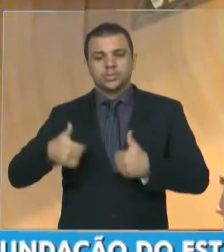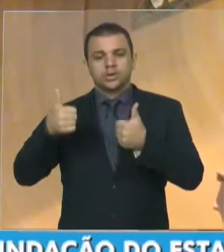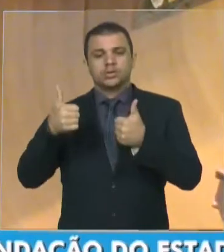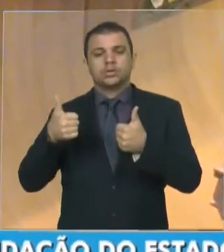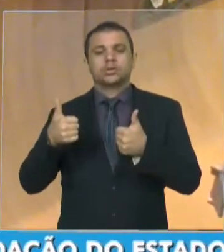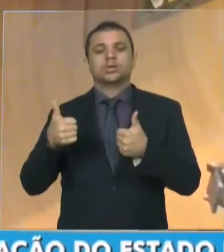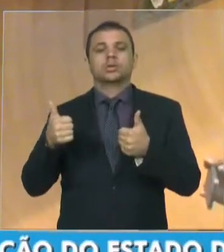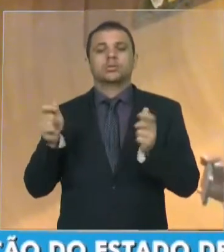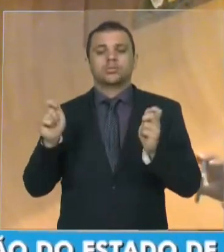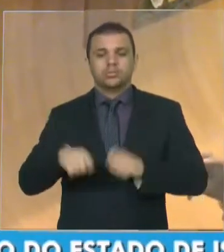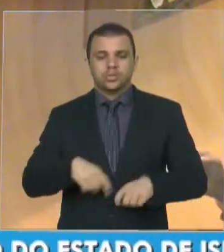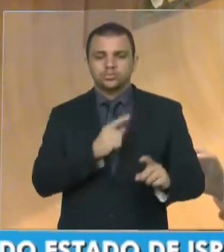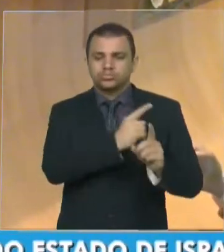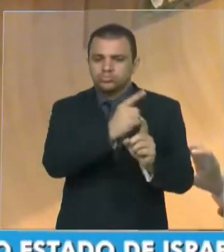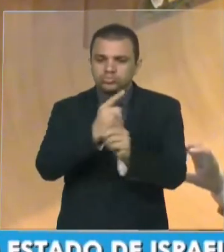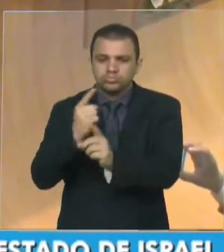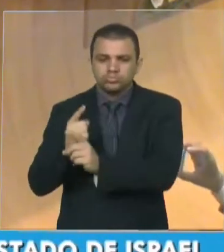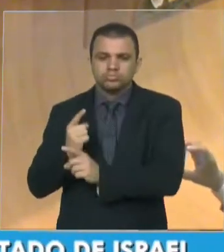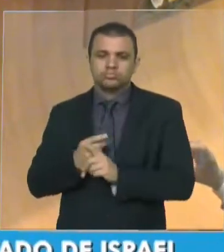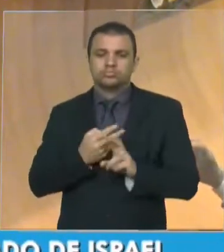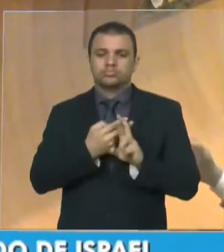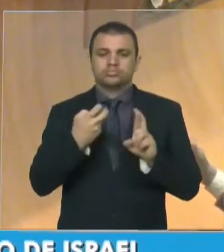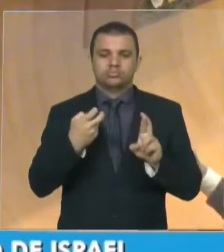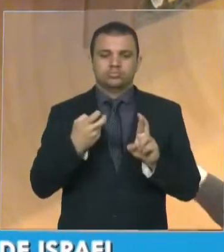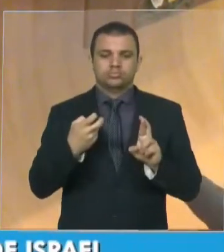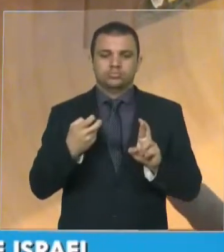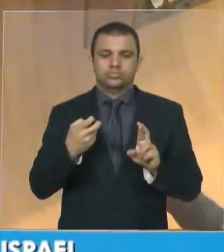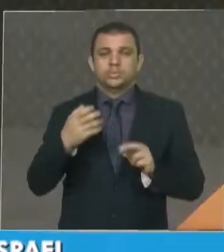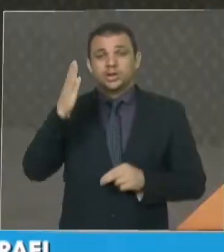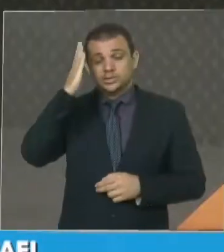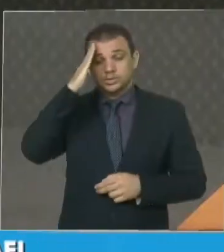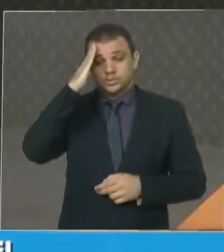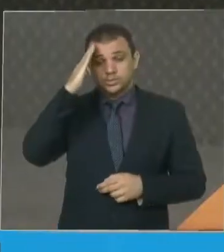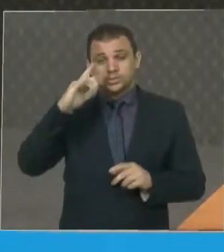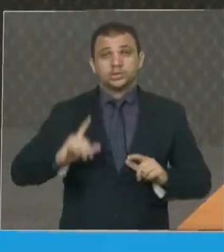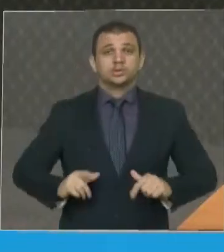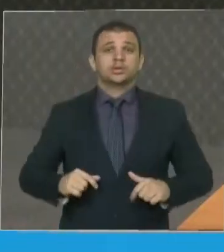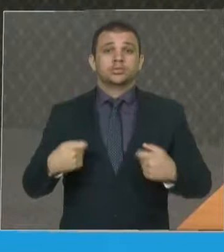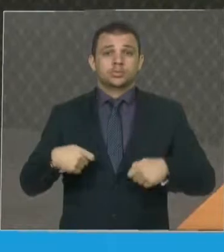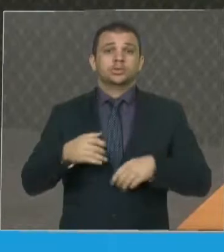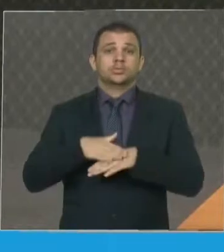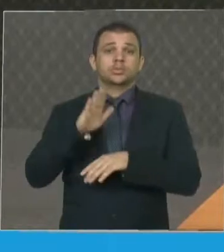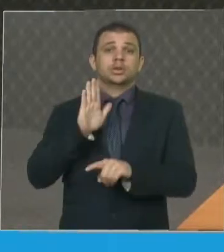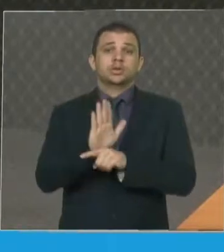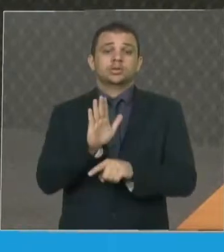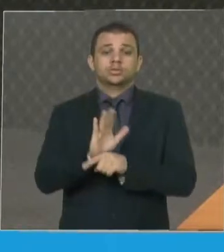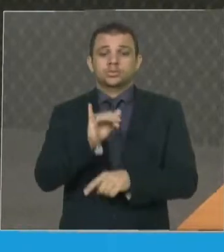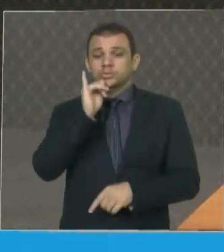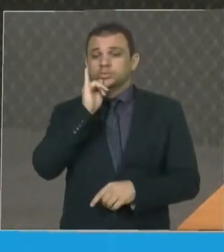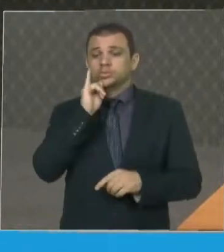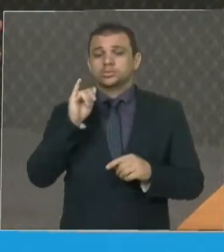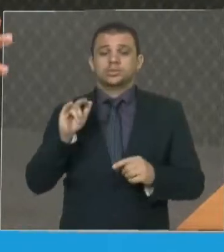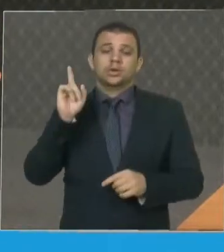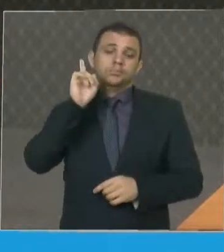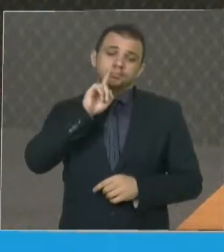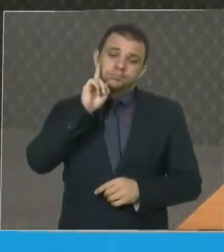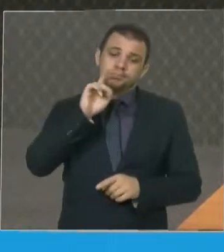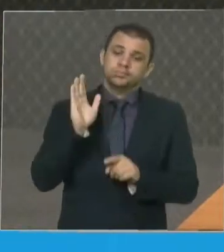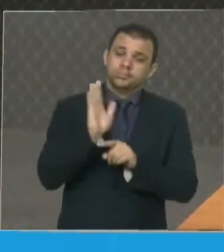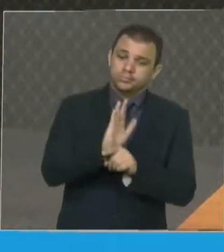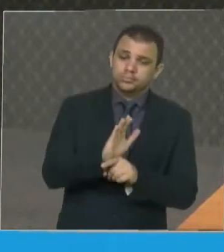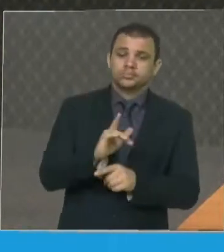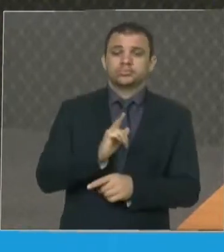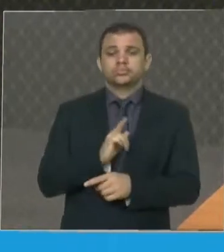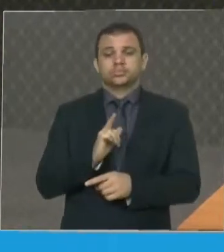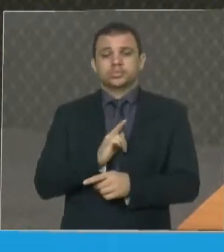nesses lugares. Sempre Israel recebe um pouco de ajuda. Ajuda dos Estados Unidos, um pouco de tecnologia, é isso mesmo.